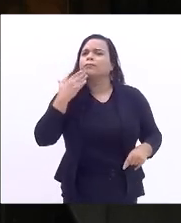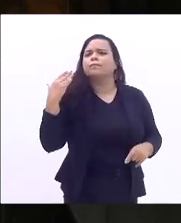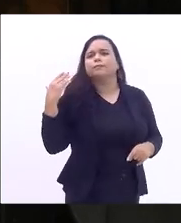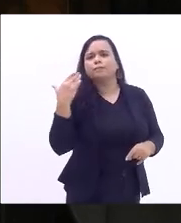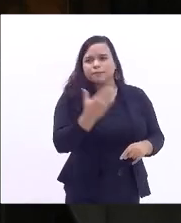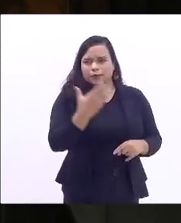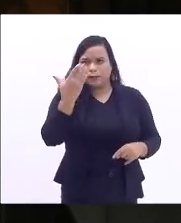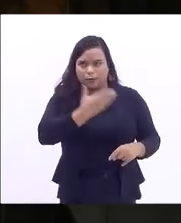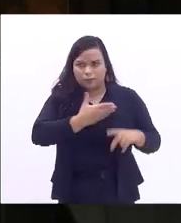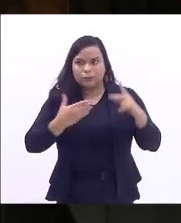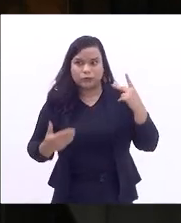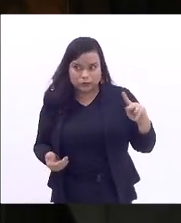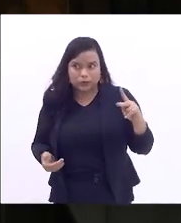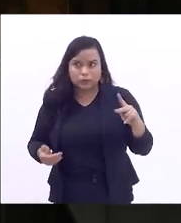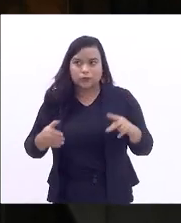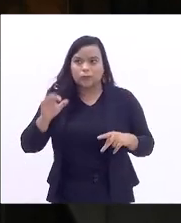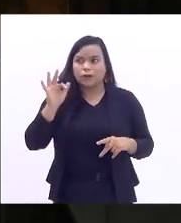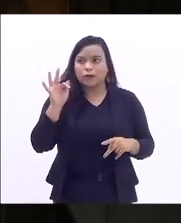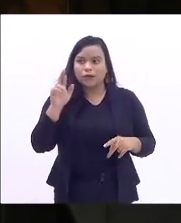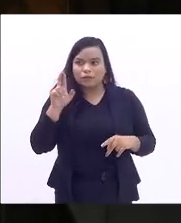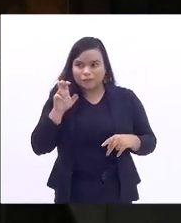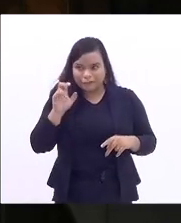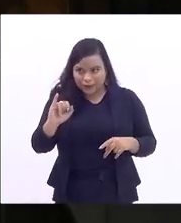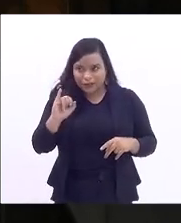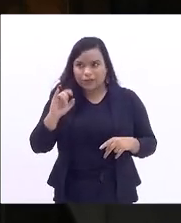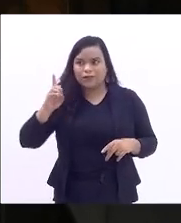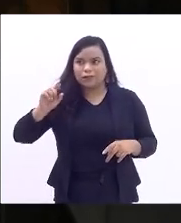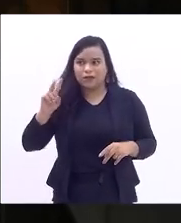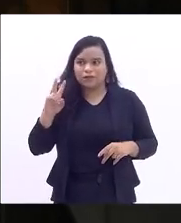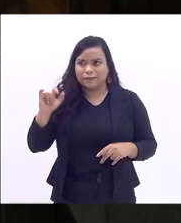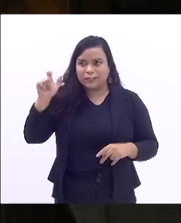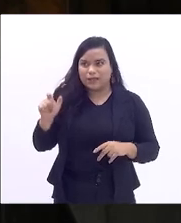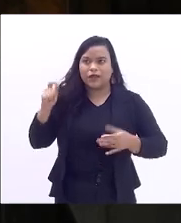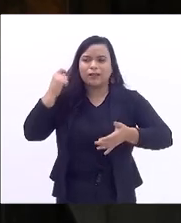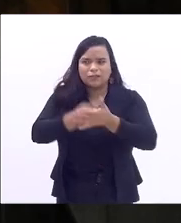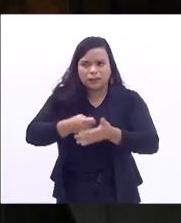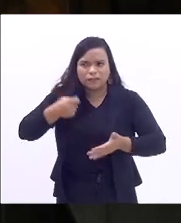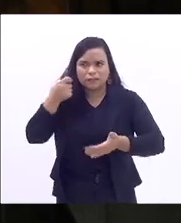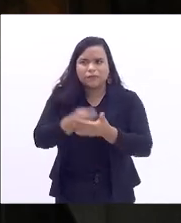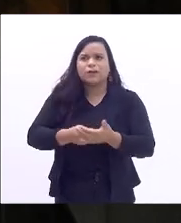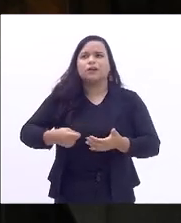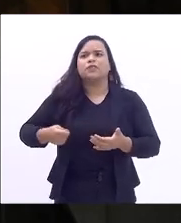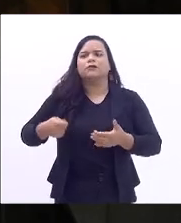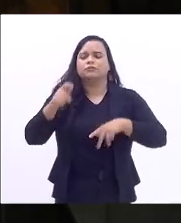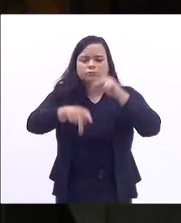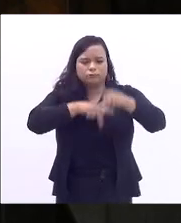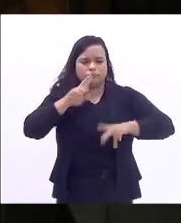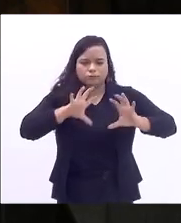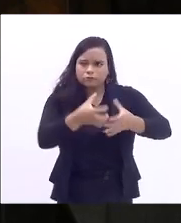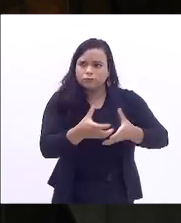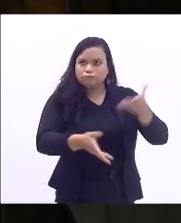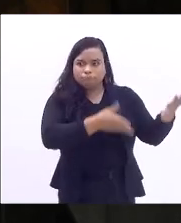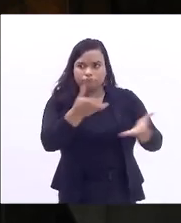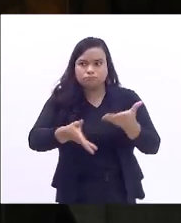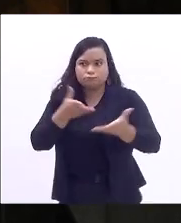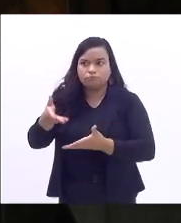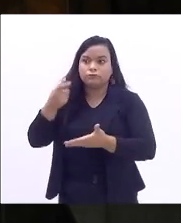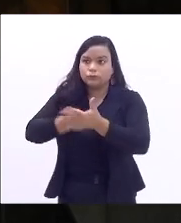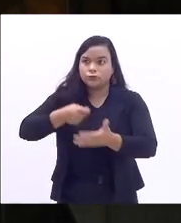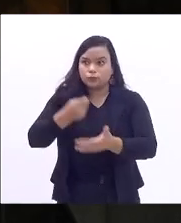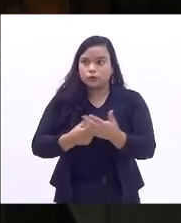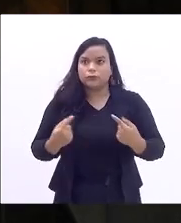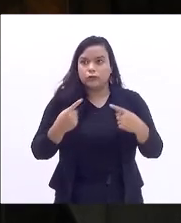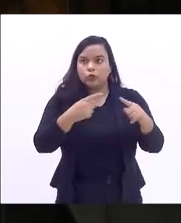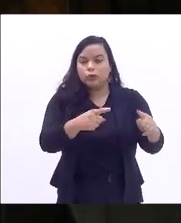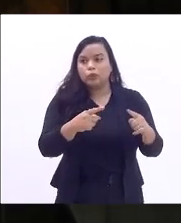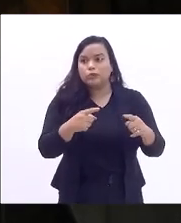de um amigo vosso Frei Davi na um defensor das populações da luta contra